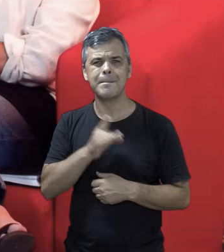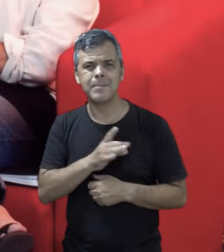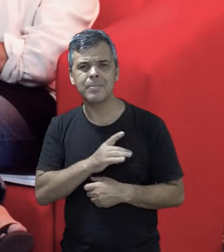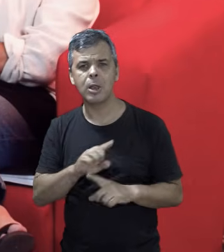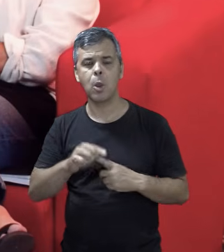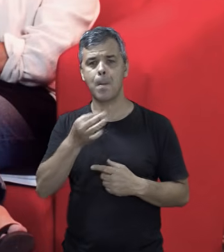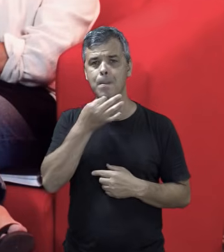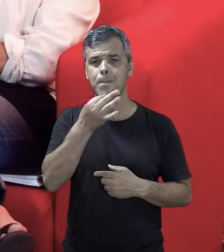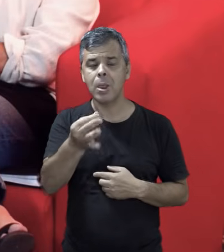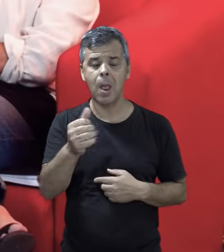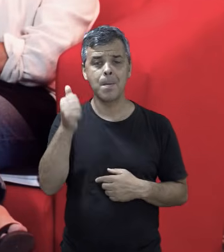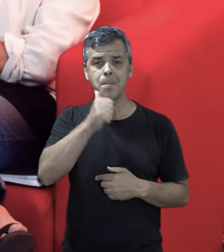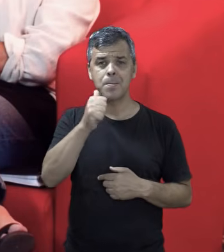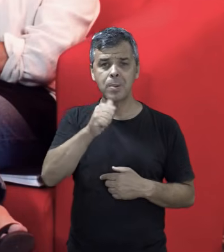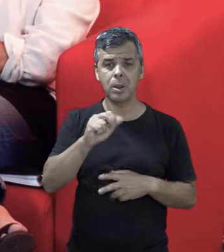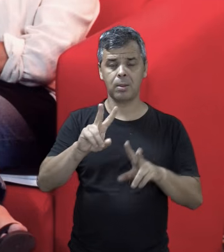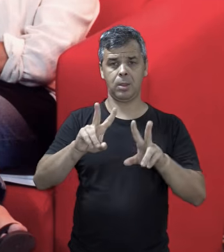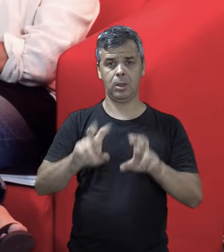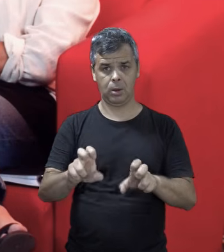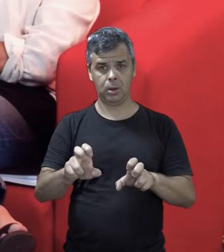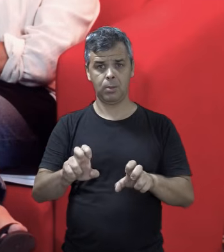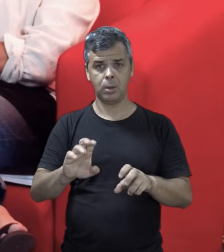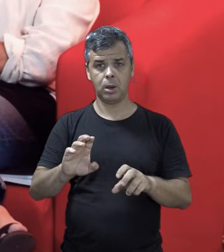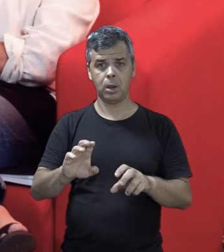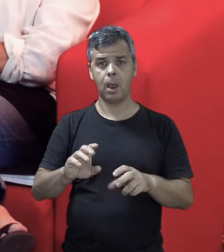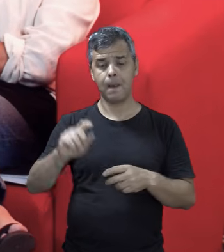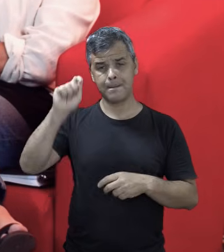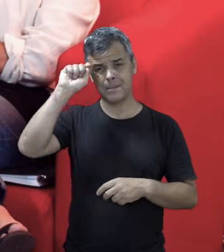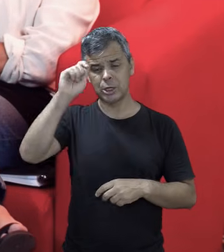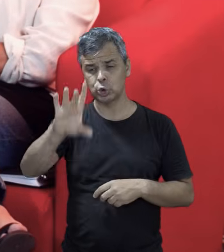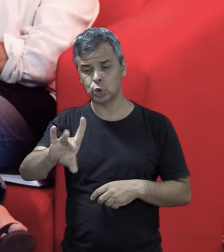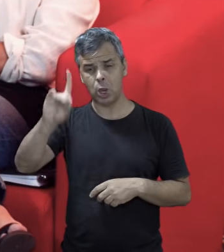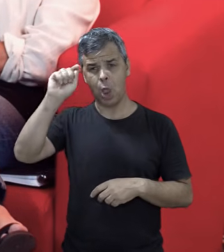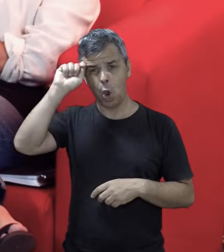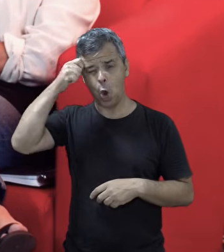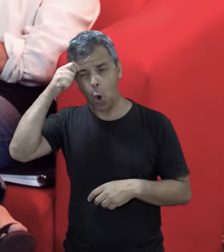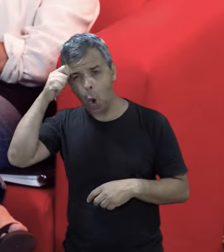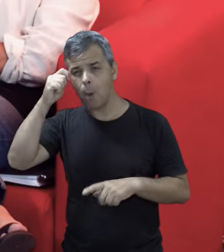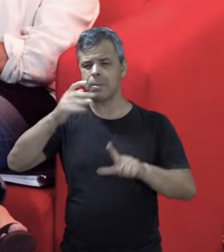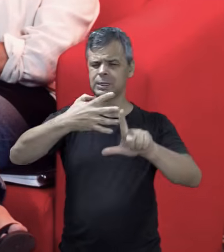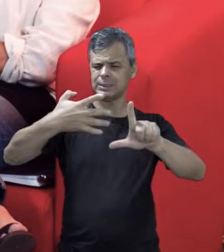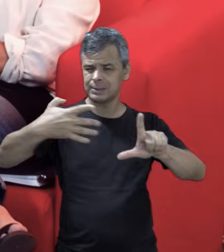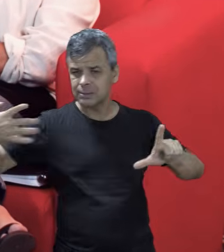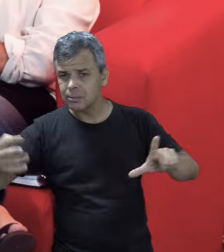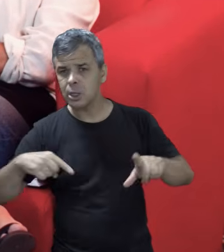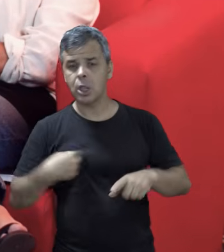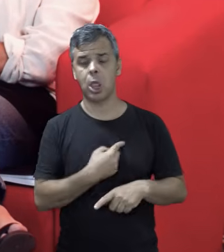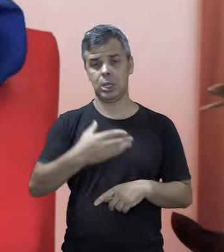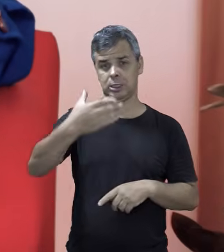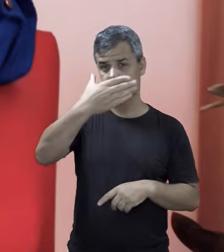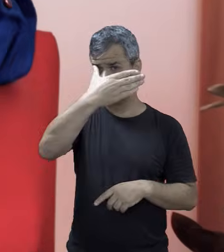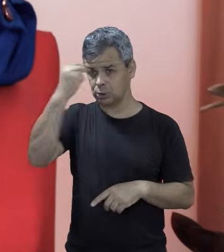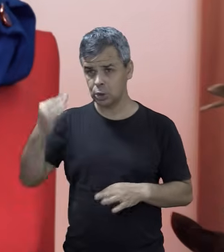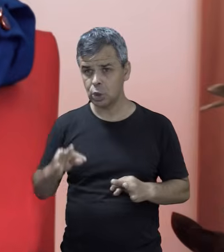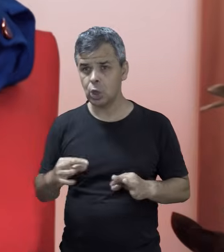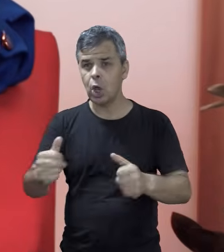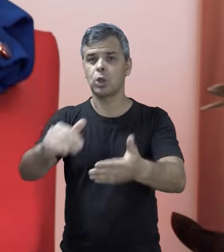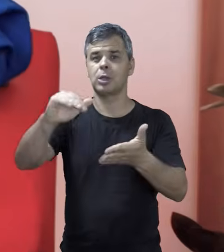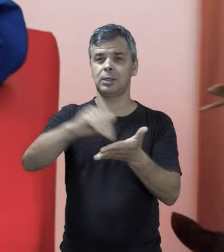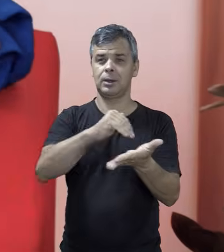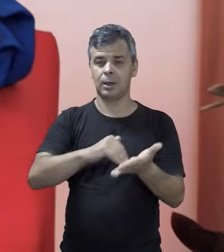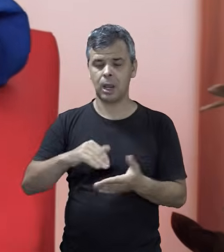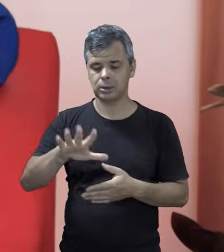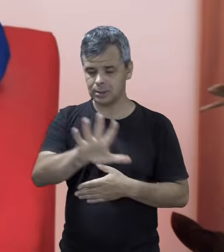de ter opinião sobre as mulheres, sobre a pauta eleger pretos e pretos LGBTs, e aí, para não esquecer, todas as